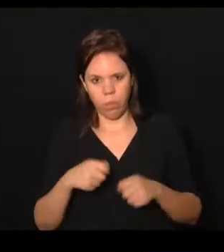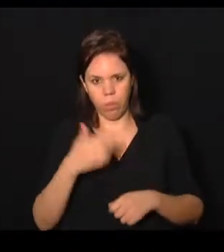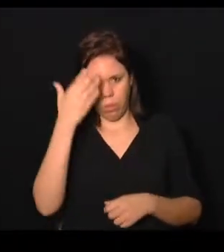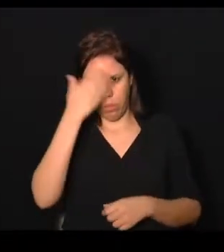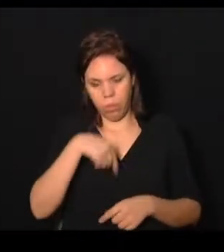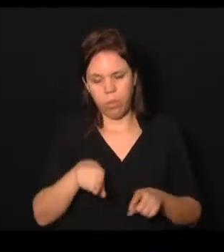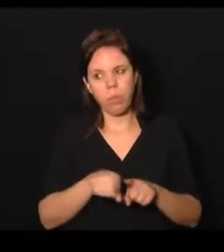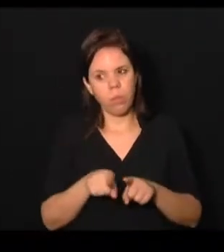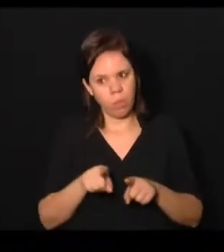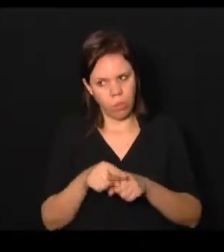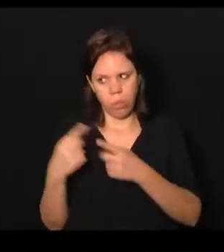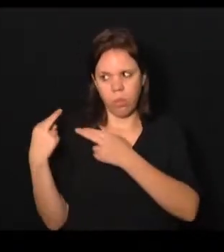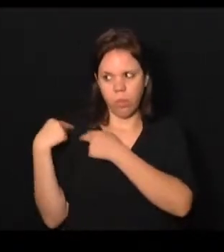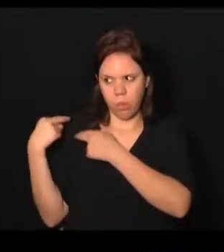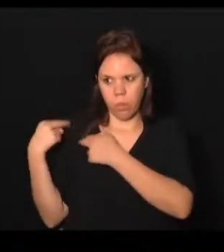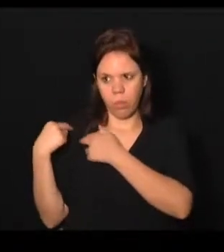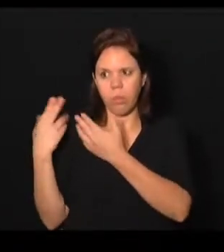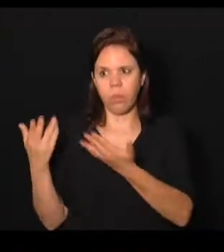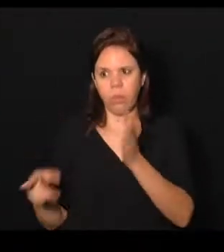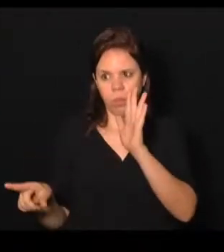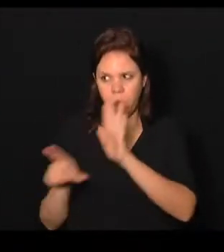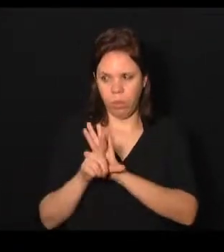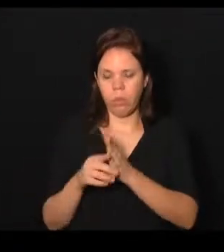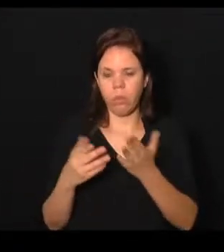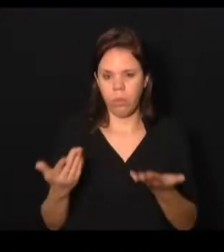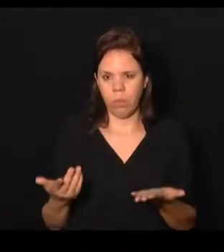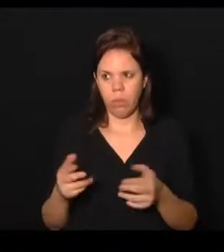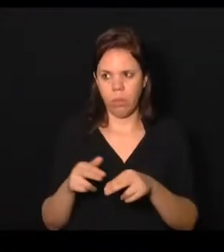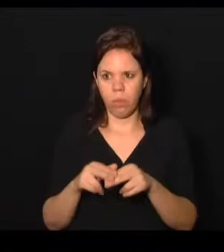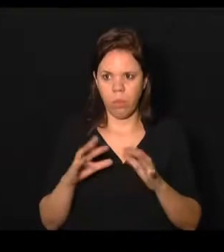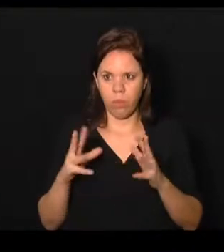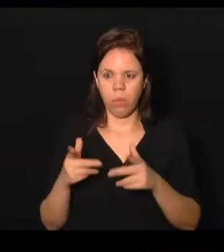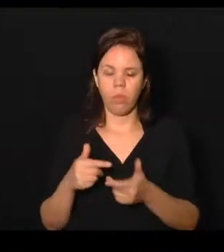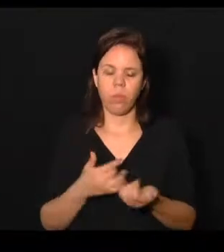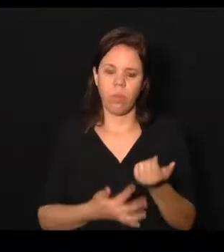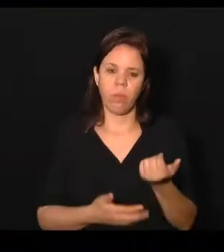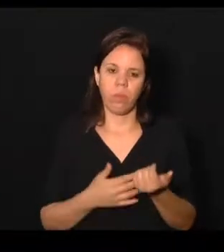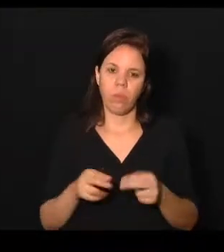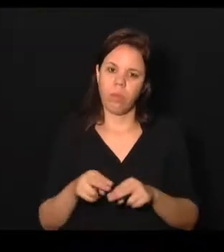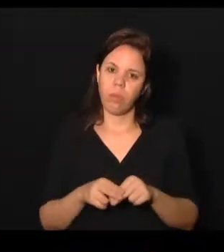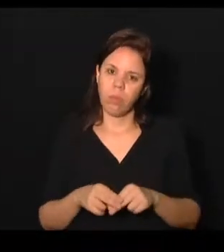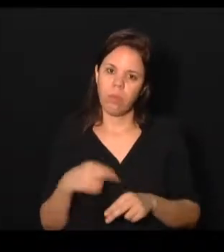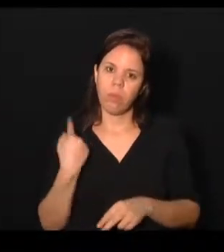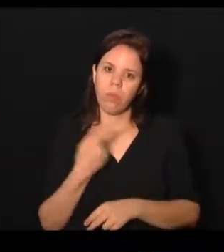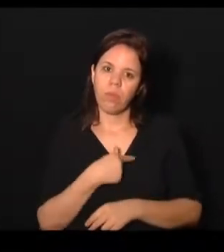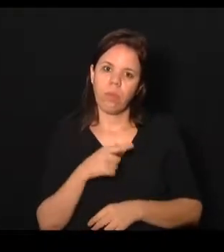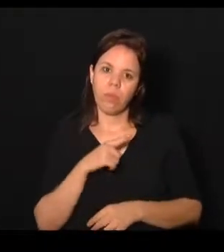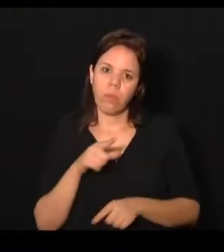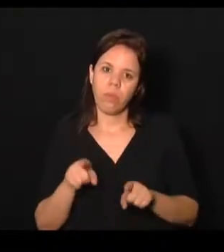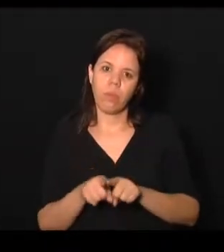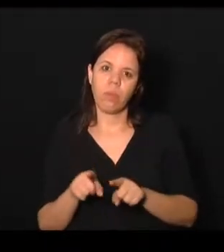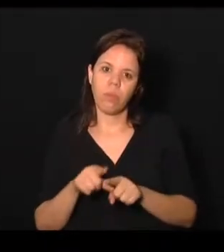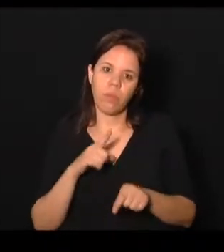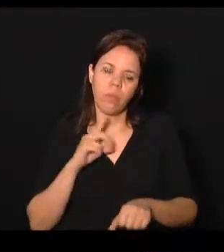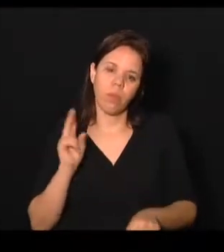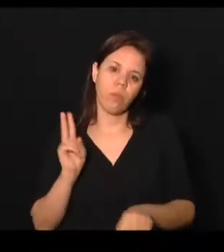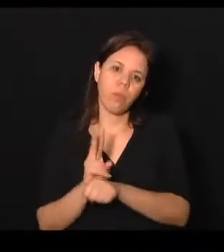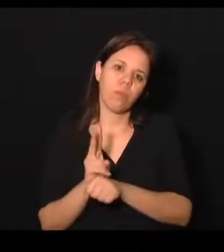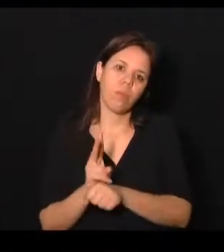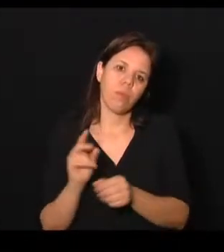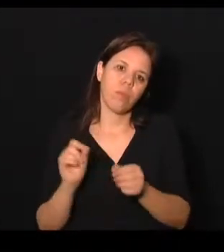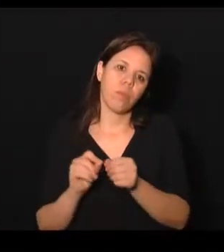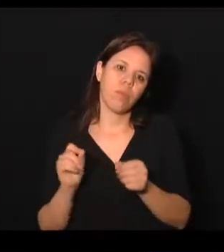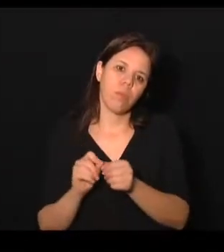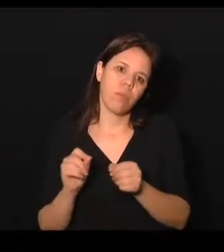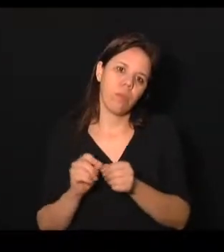sou legalmente responsável por essas coisas. Então, por isso que a gente tem também uma proteção que a gente faz